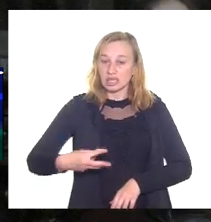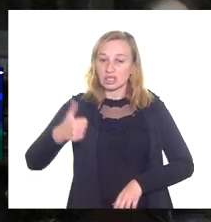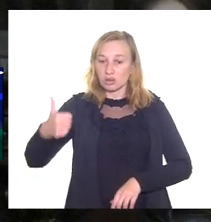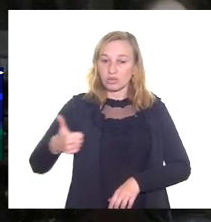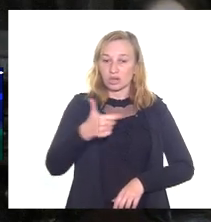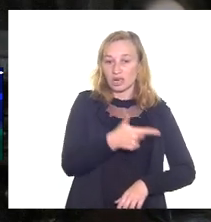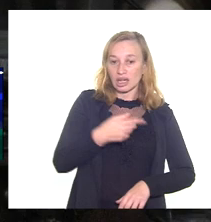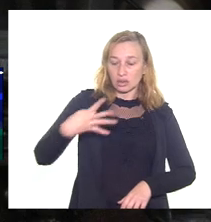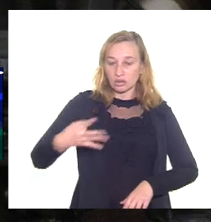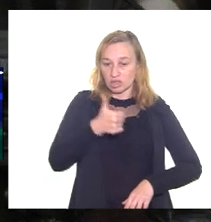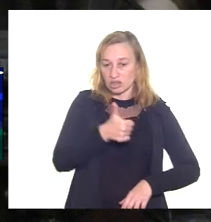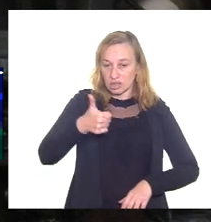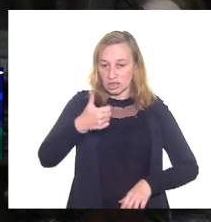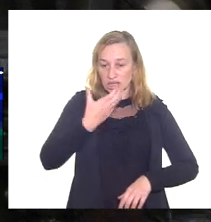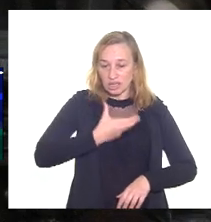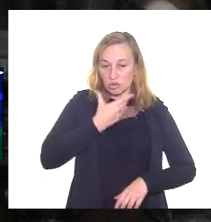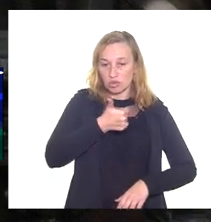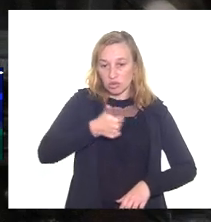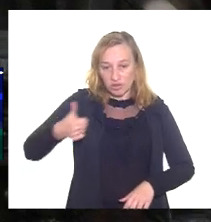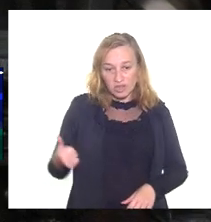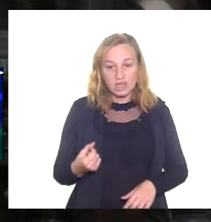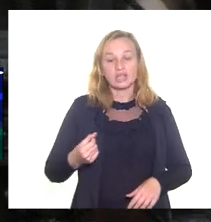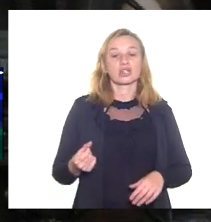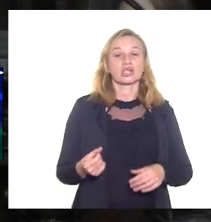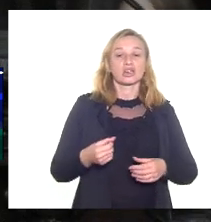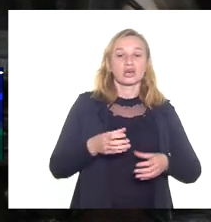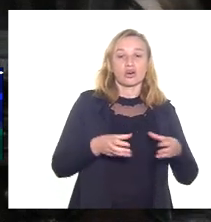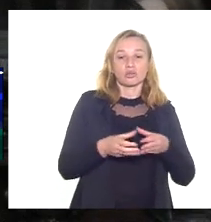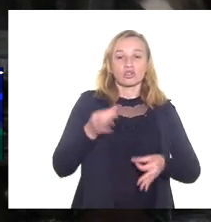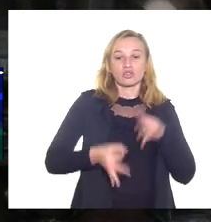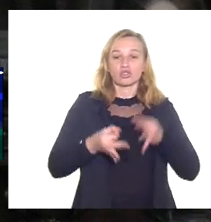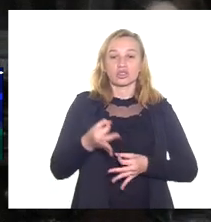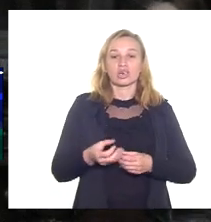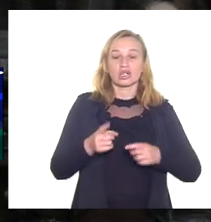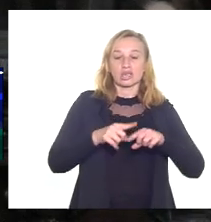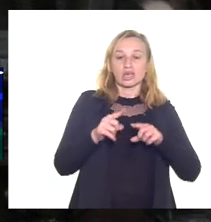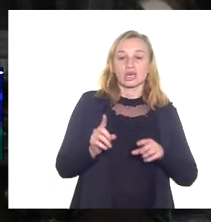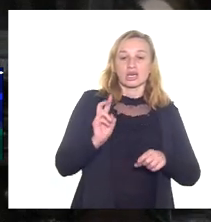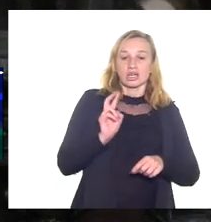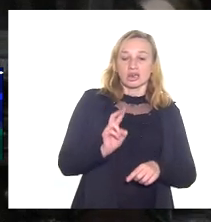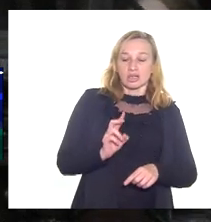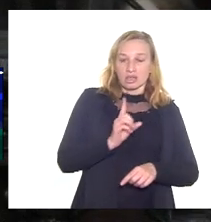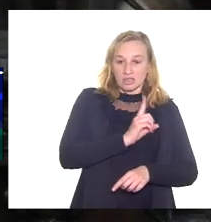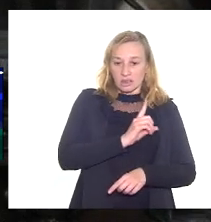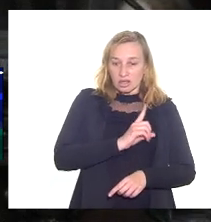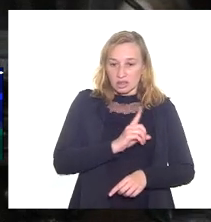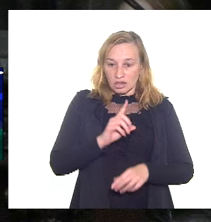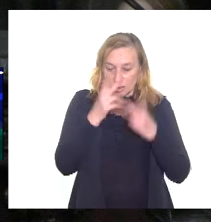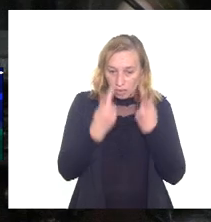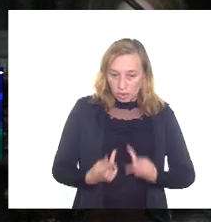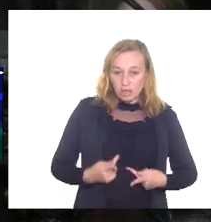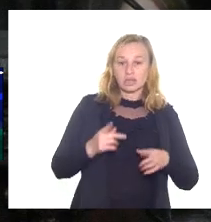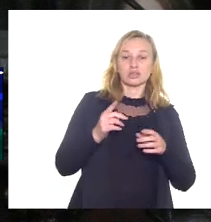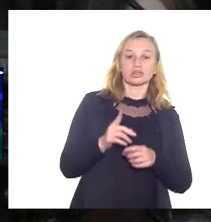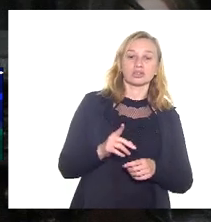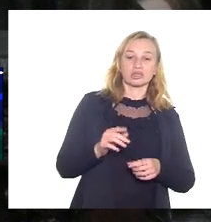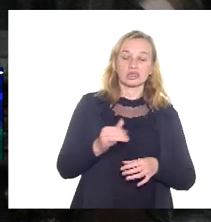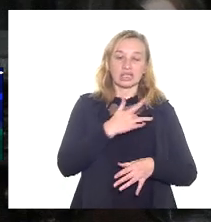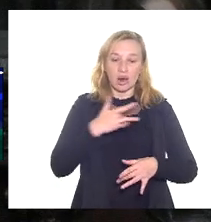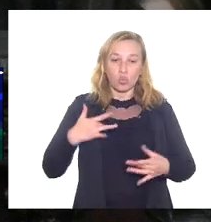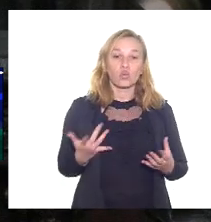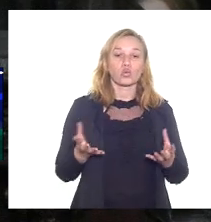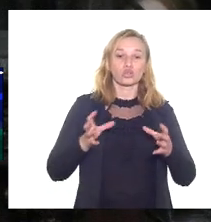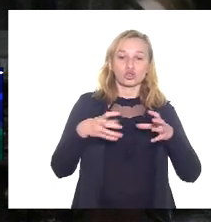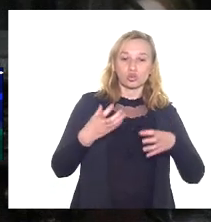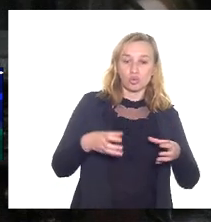2020. Pendente de pareceres das comissões de Constituição e Justiça, de Defesa dos Direitos Humanos e Cidadania, de Educação, Comissão de Saúde, da Comissão de